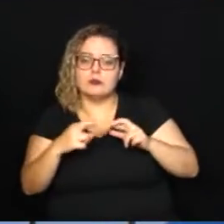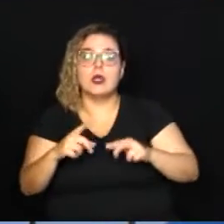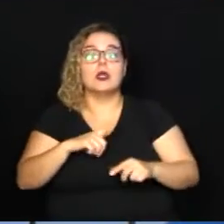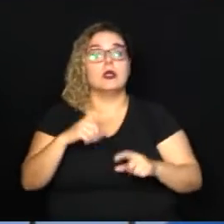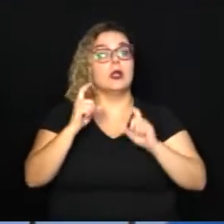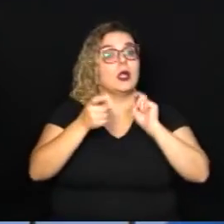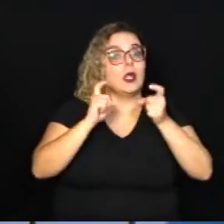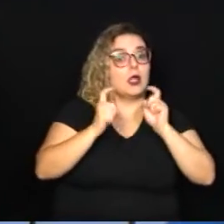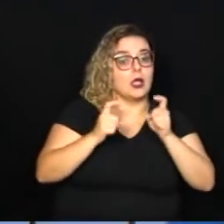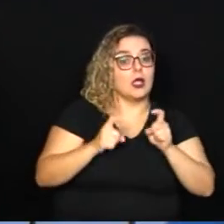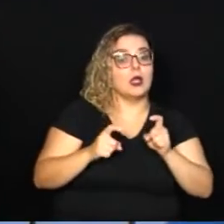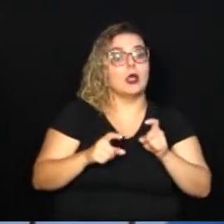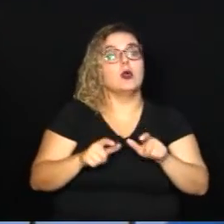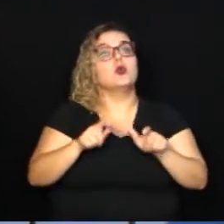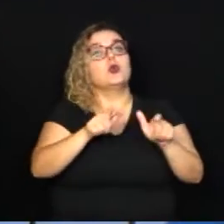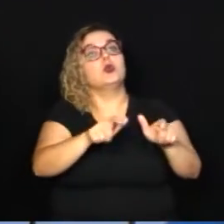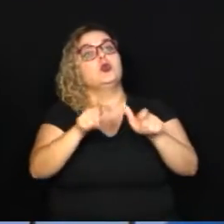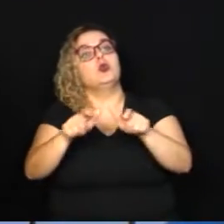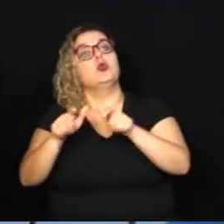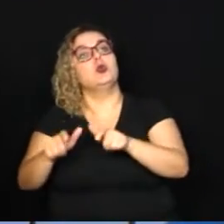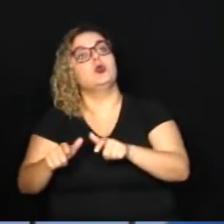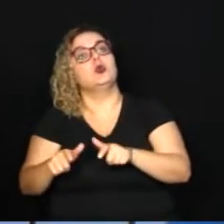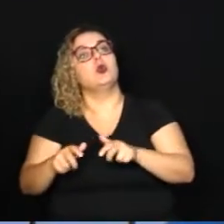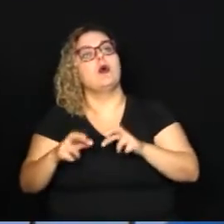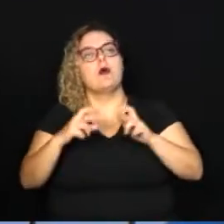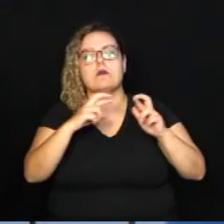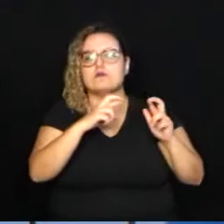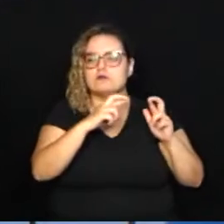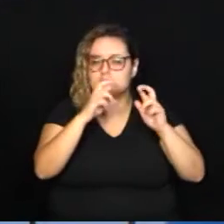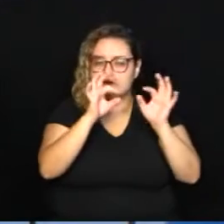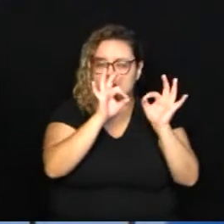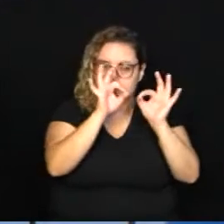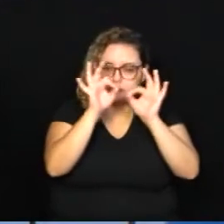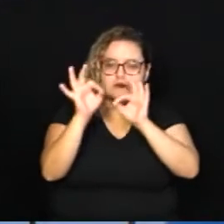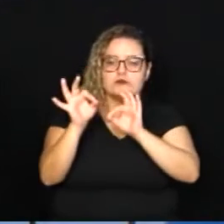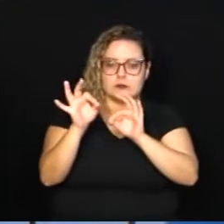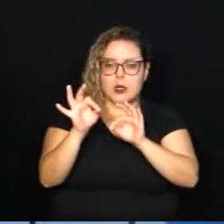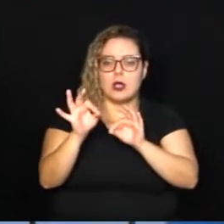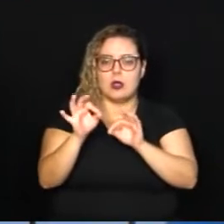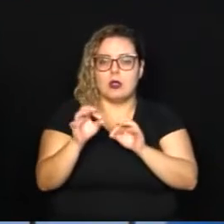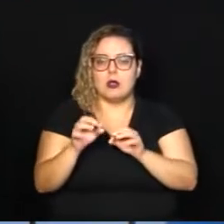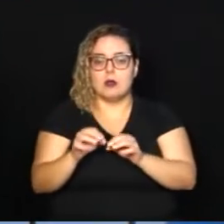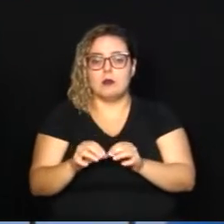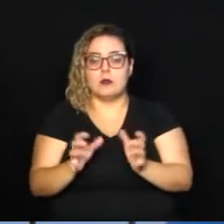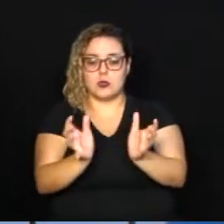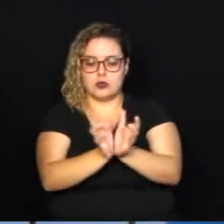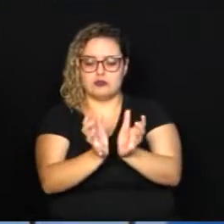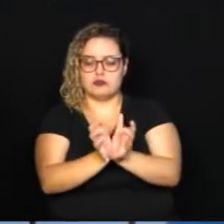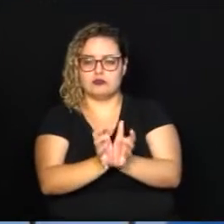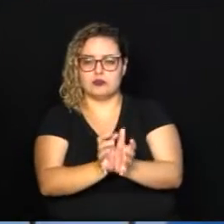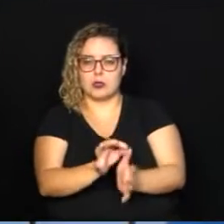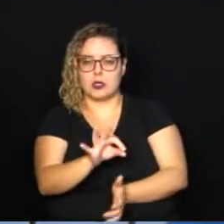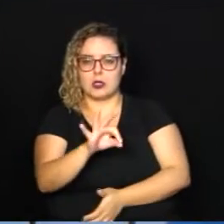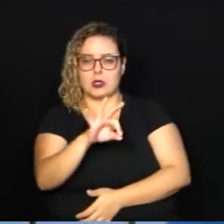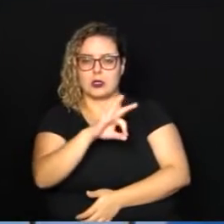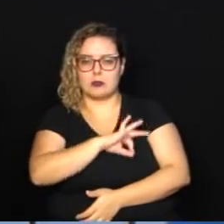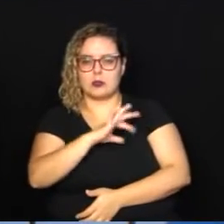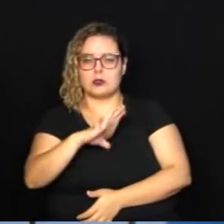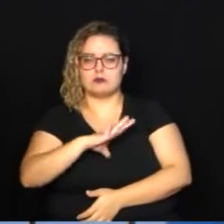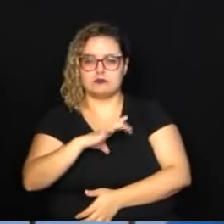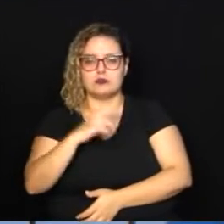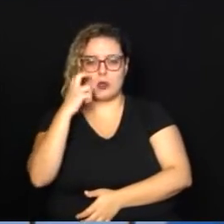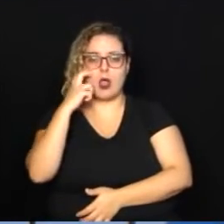reuniões, locais esses que têm sido aí monitorados pela equipe de inteligência da Guarda Municipal de